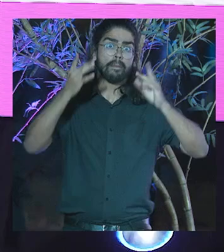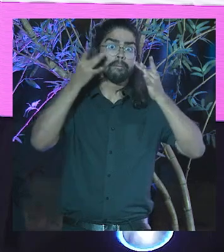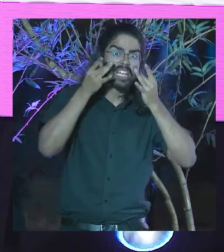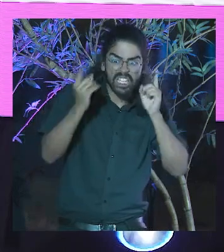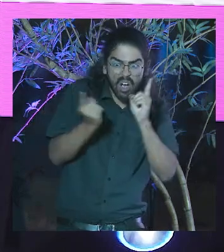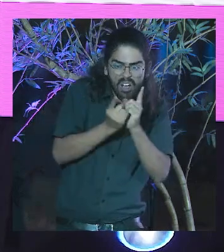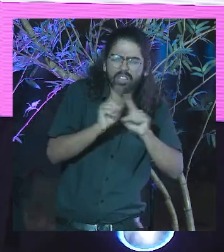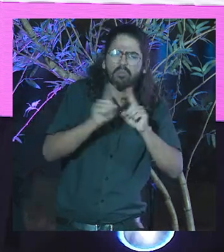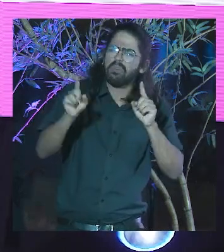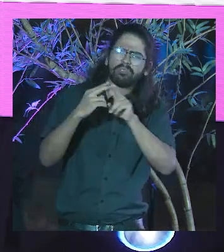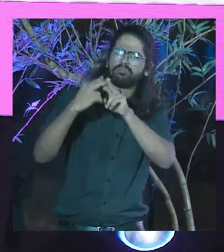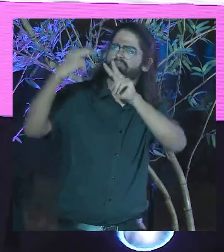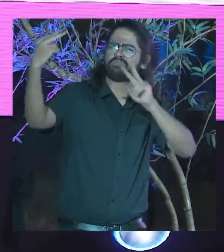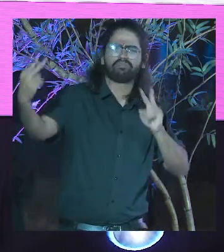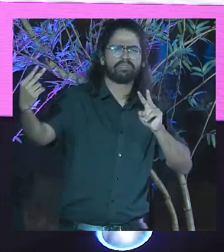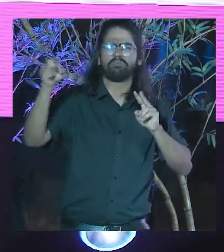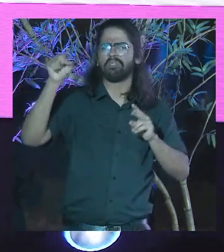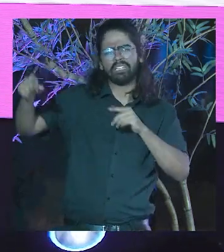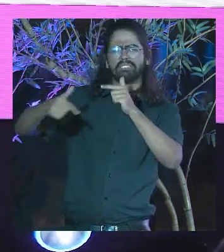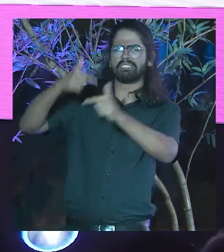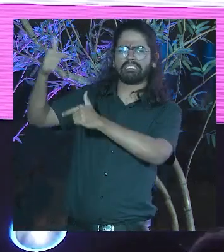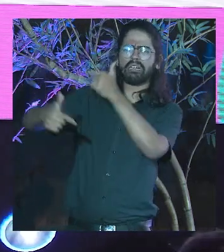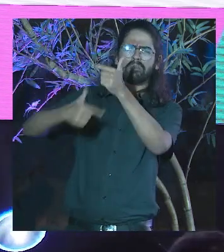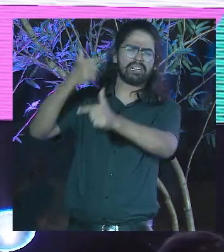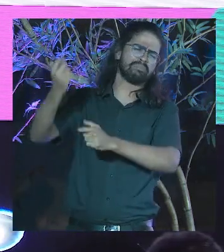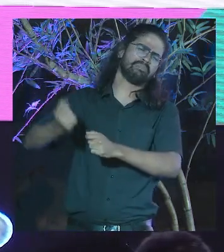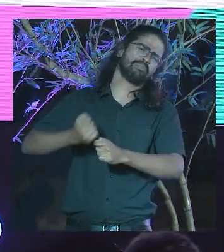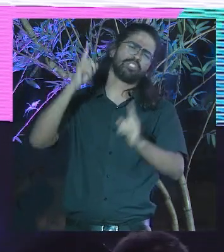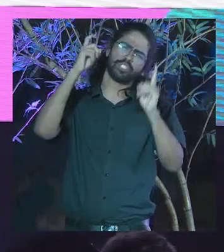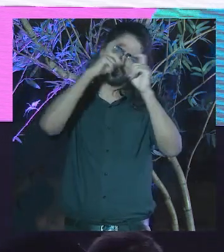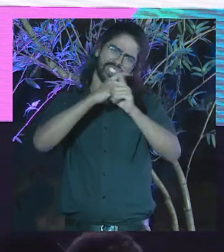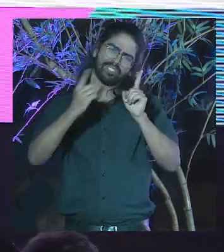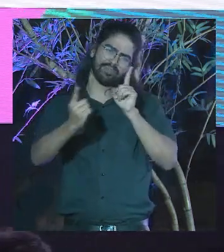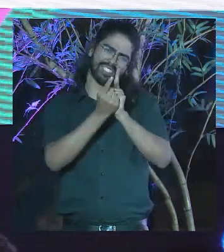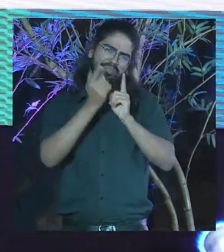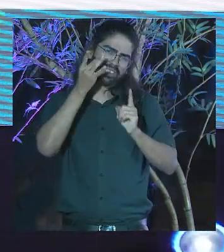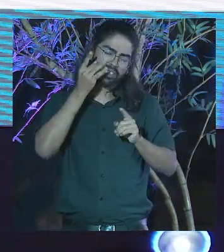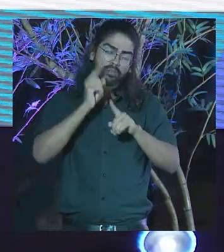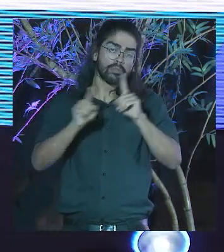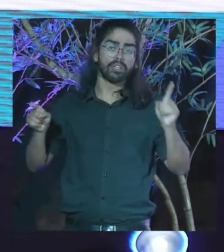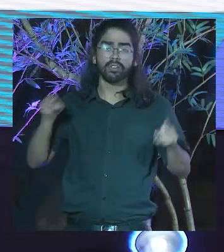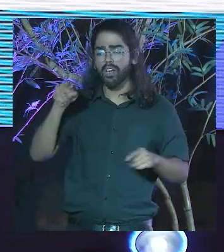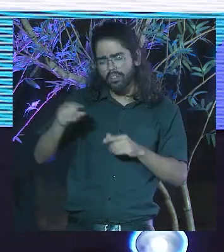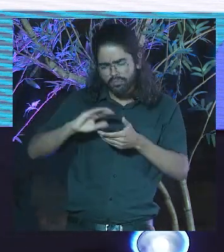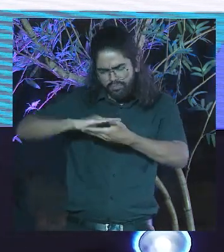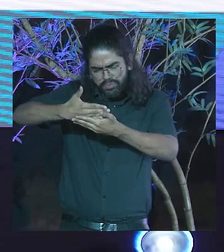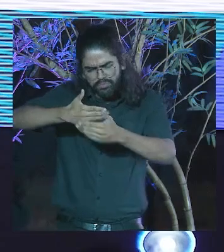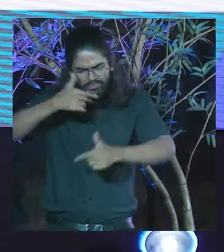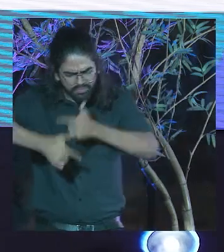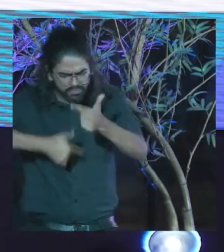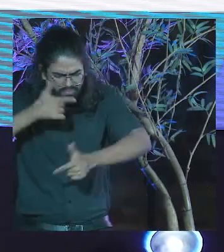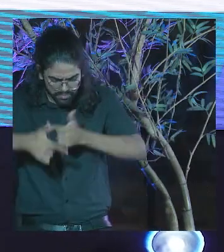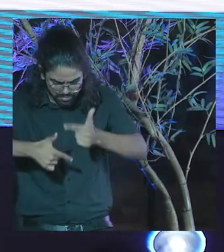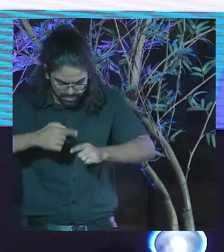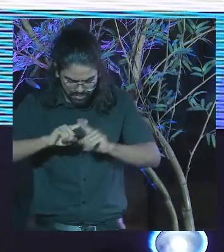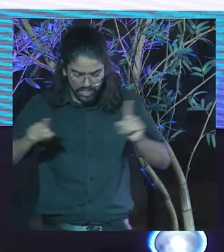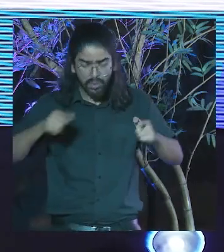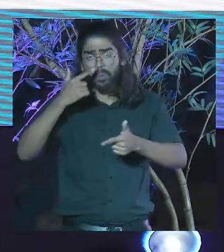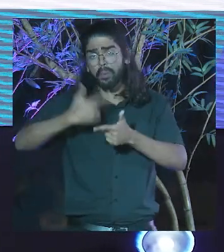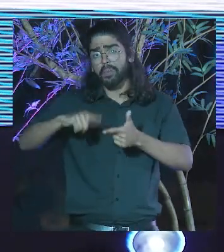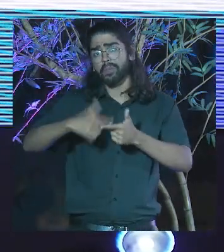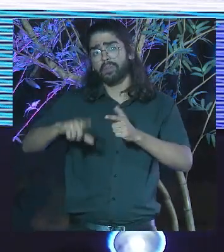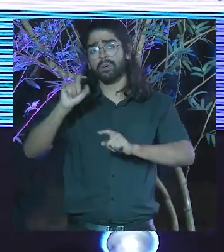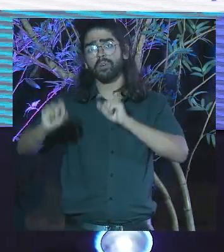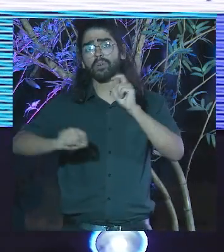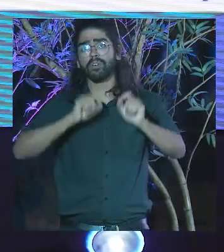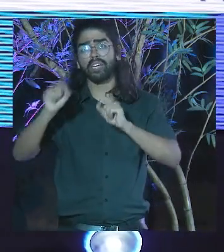lugar trabalhando, muito eventualmente presencialmente. Ela começa a trabalhar. O problema é que